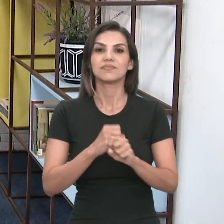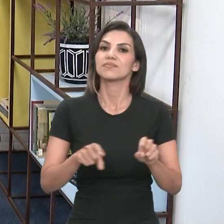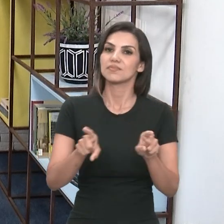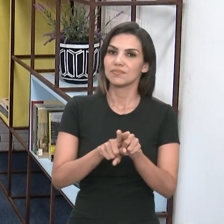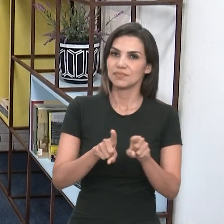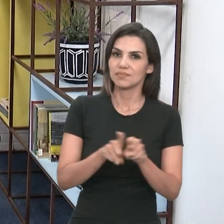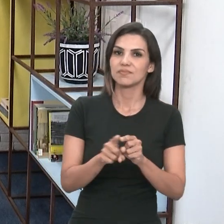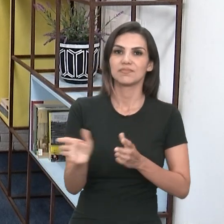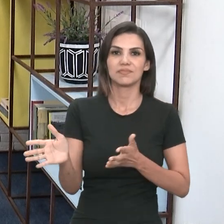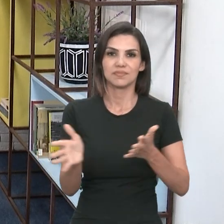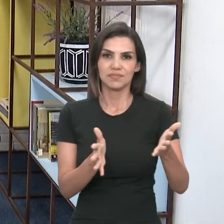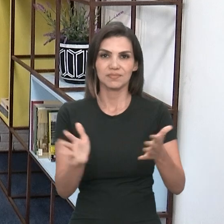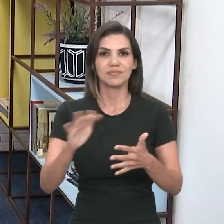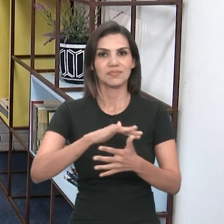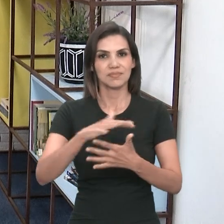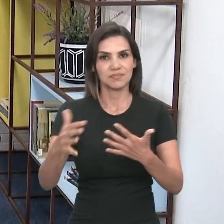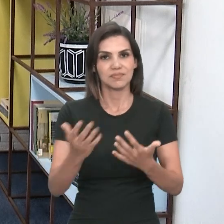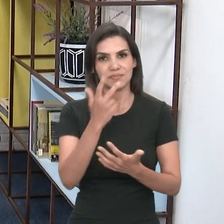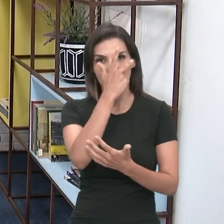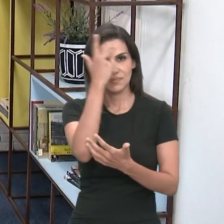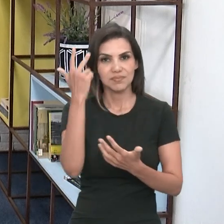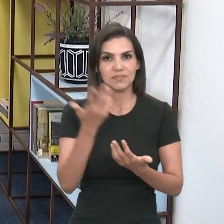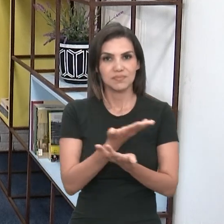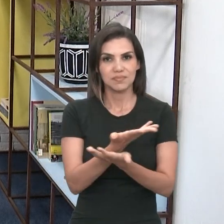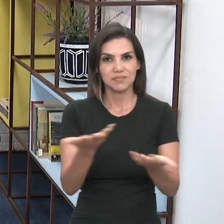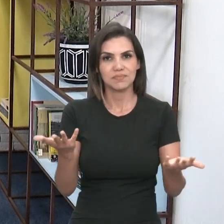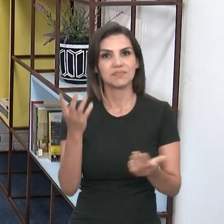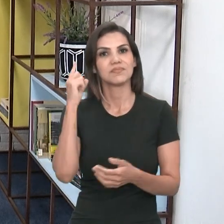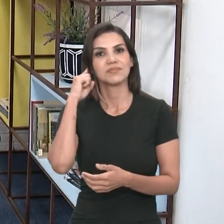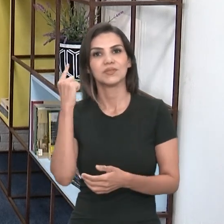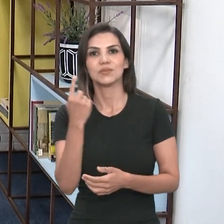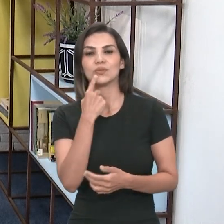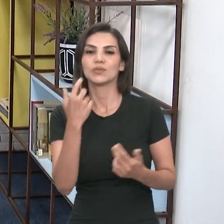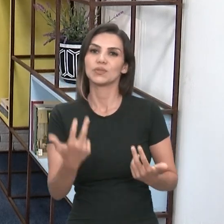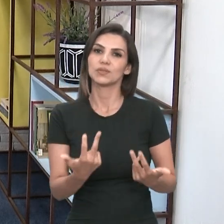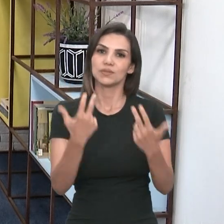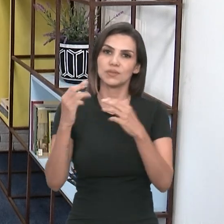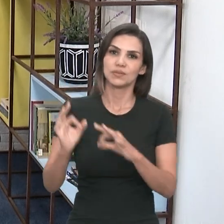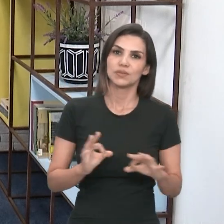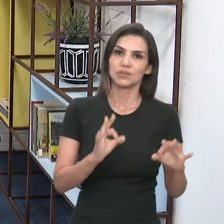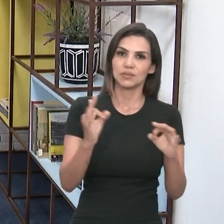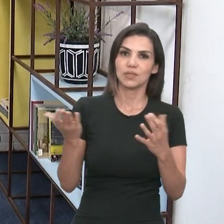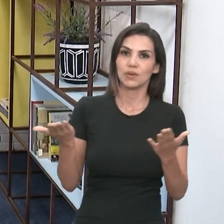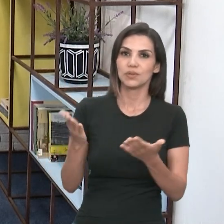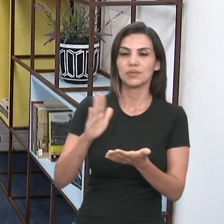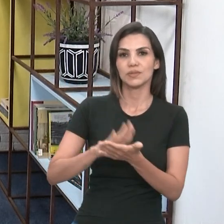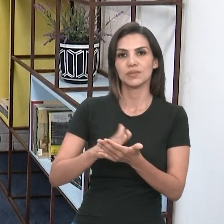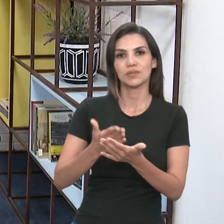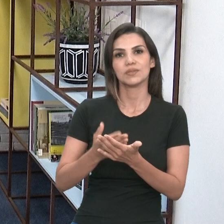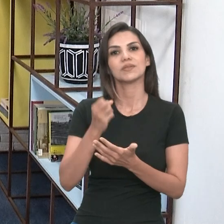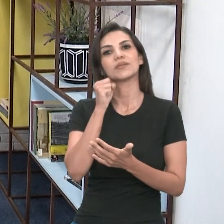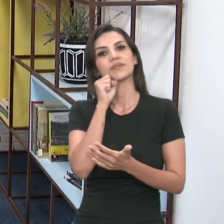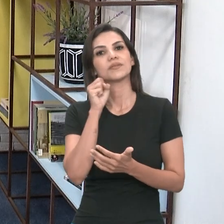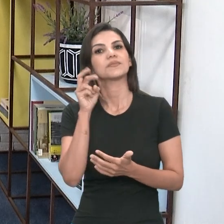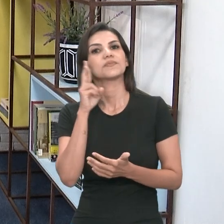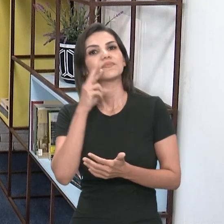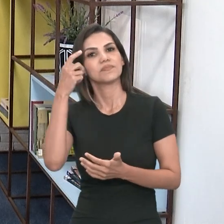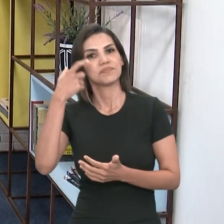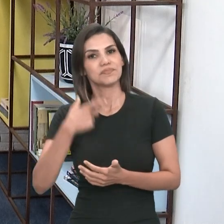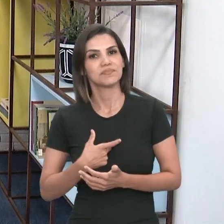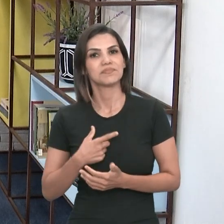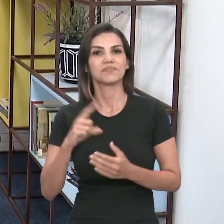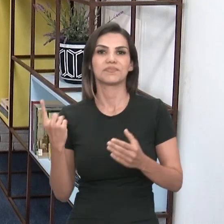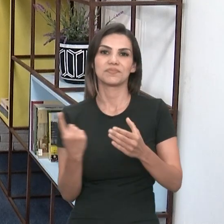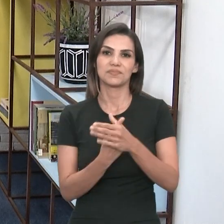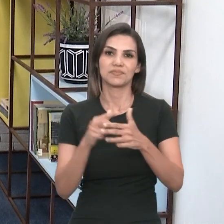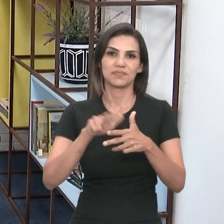visão, além da acessibilidade em Libras para o público surdo. E a intérprete de Libras é a Sara Raquel, integrante do Laboratório de